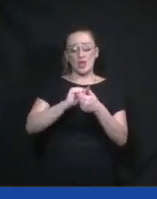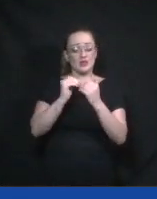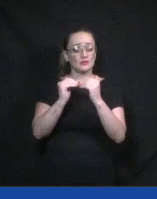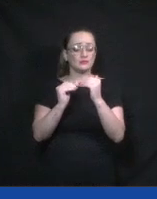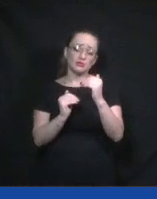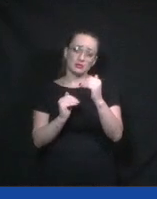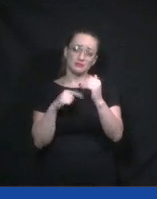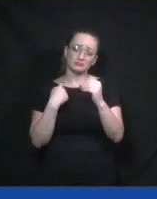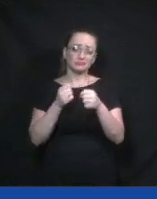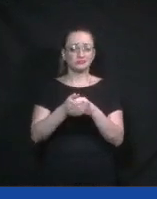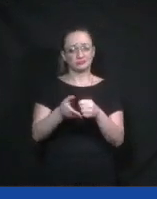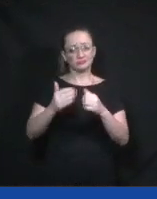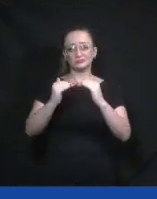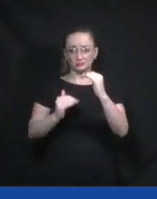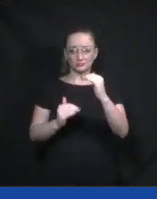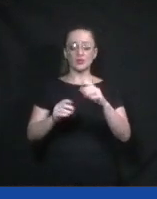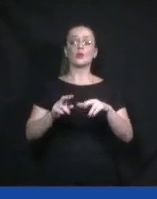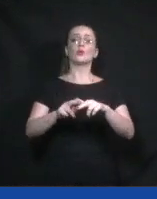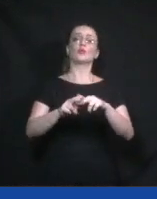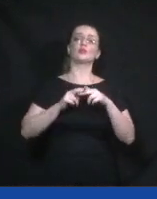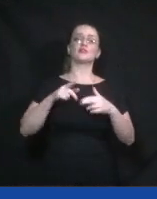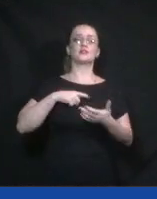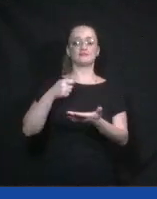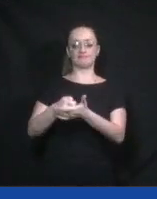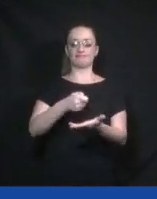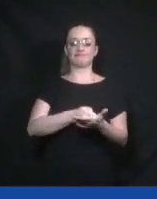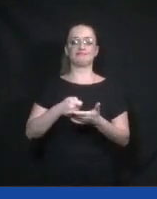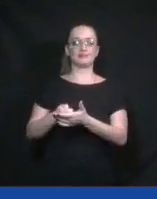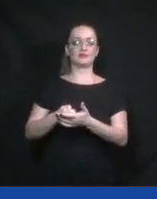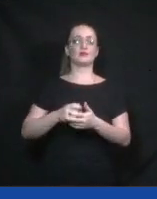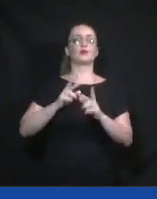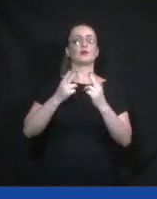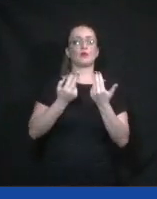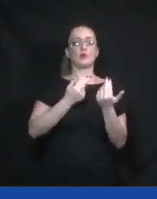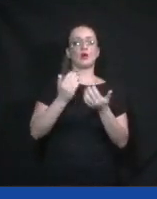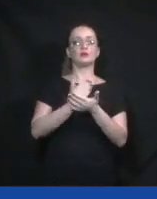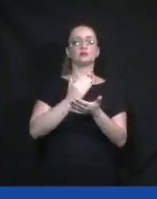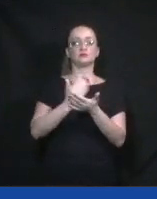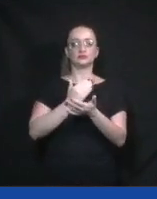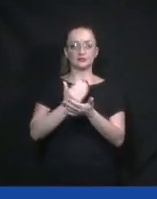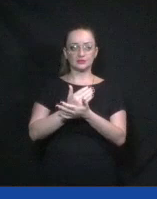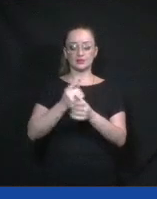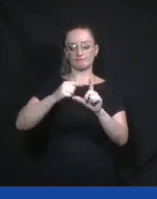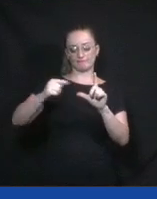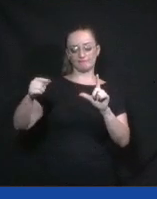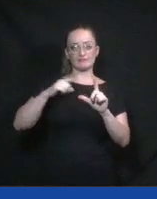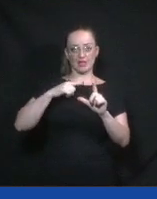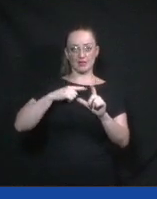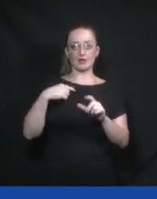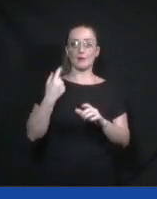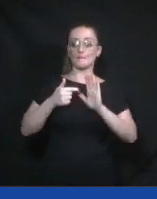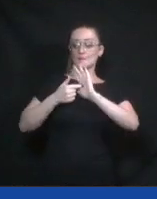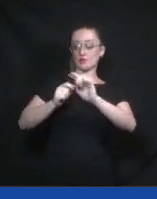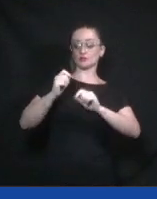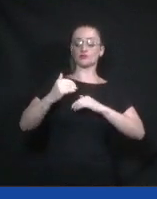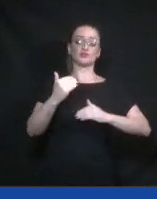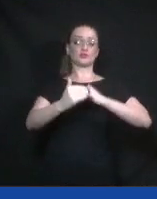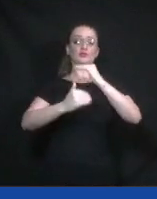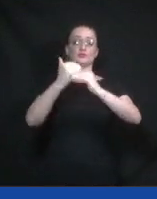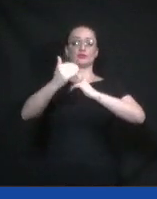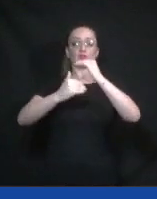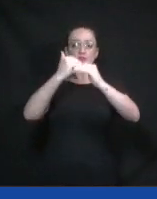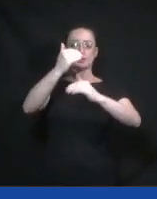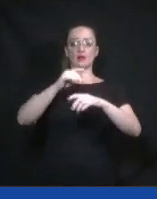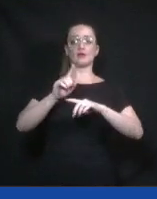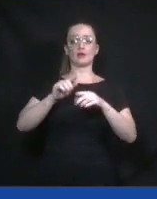da nossa democracia e para isso existem indicadores como da revista the economist que mostram que embora nós tenhamos avançado nos elementos